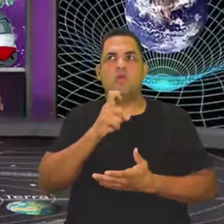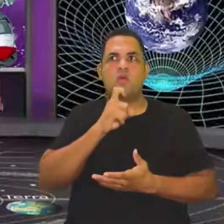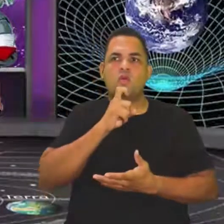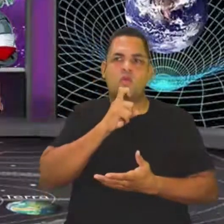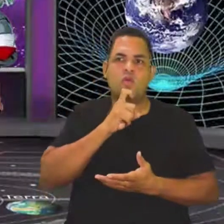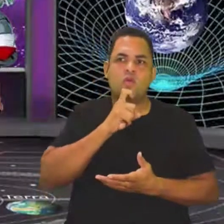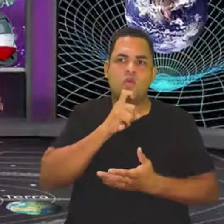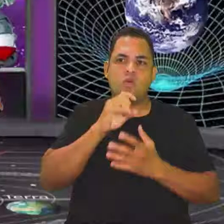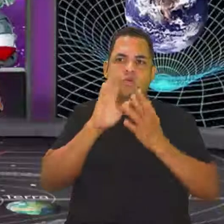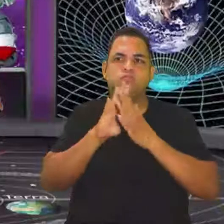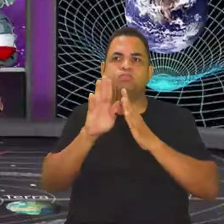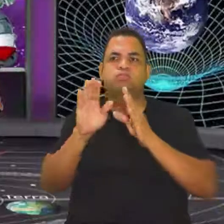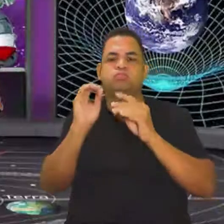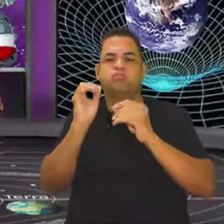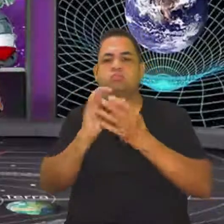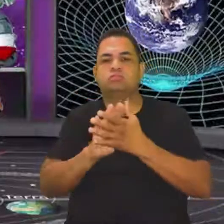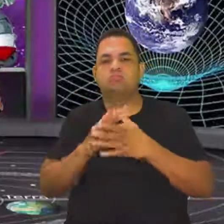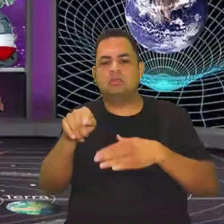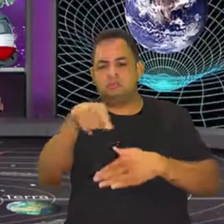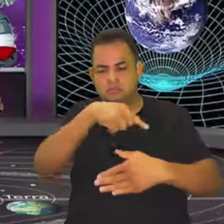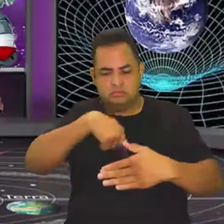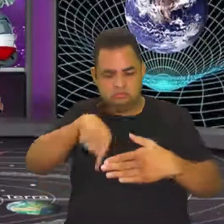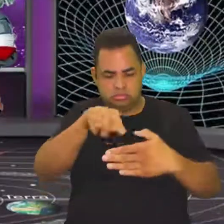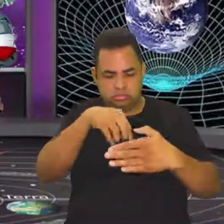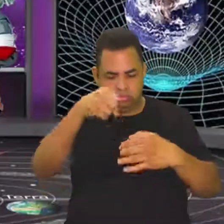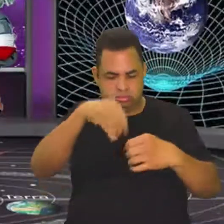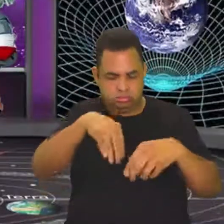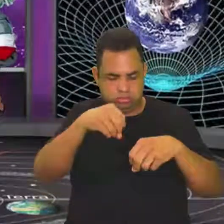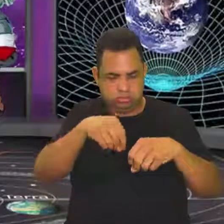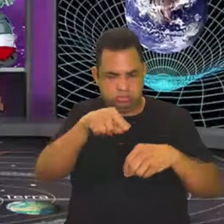próprio aterramento, máquina de lavar,